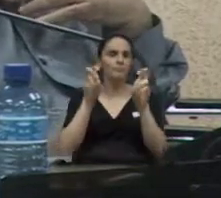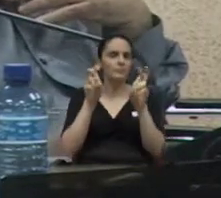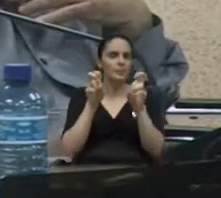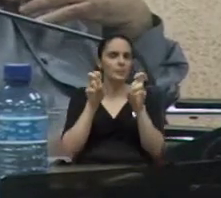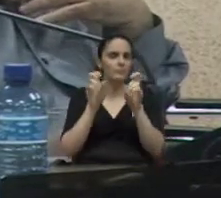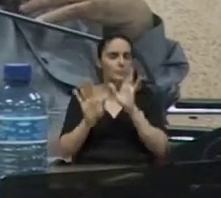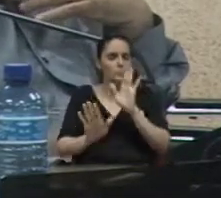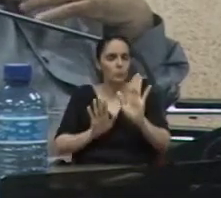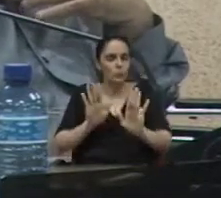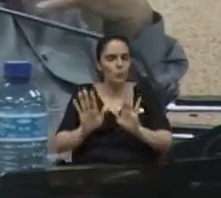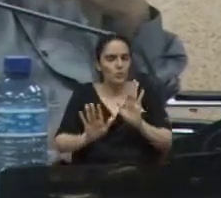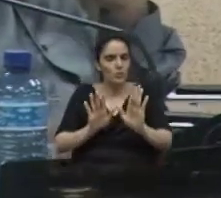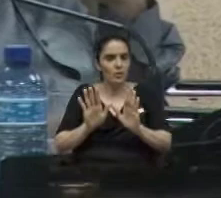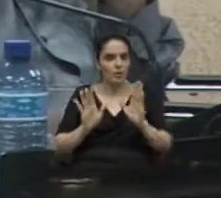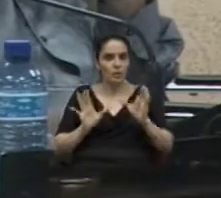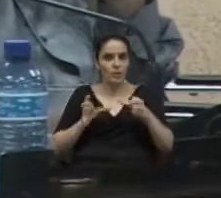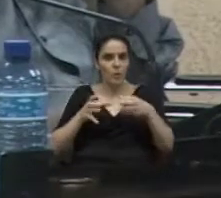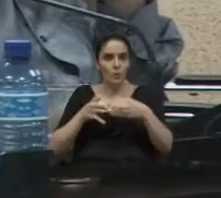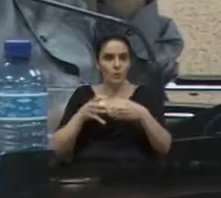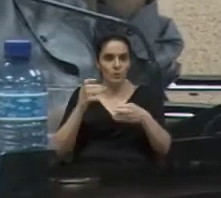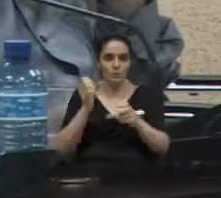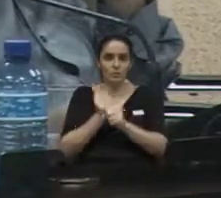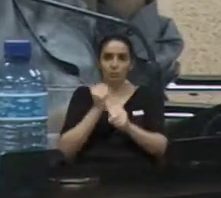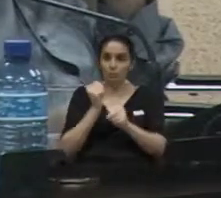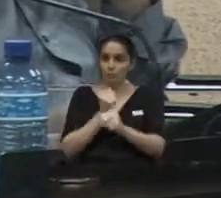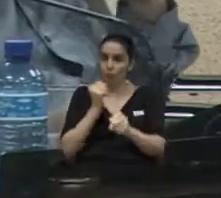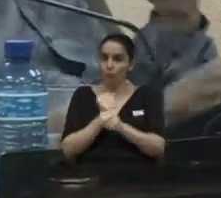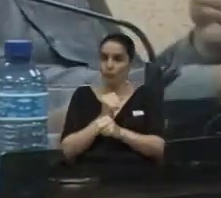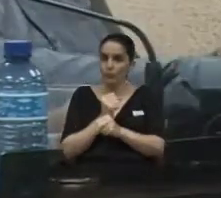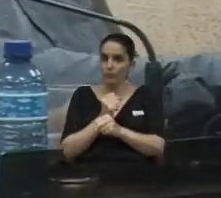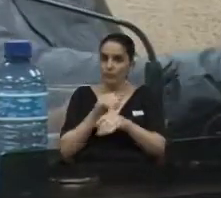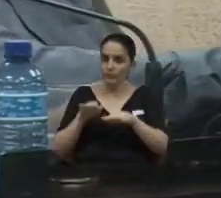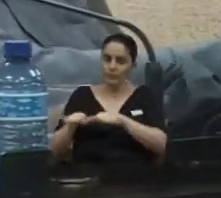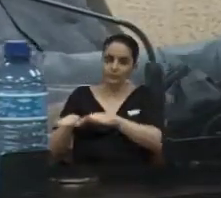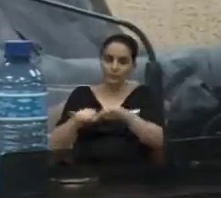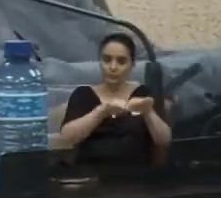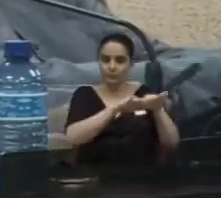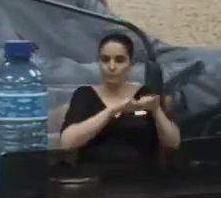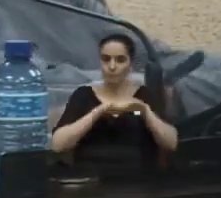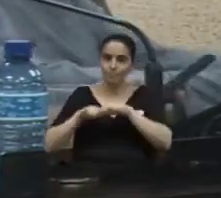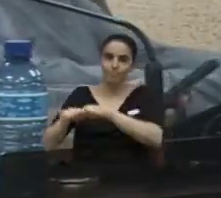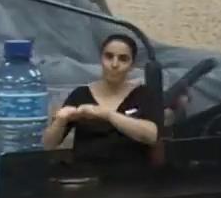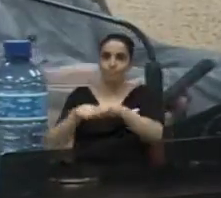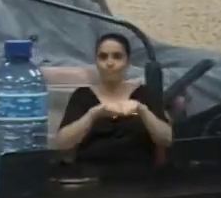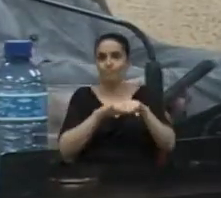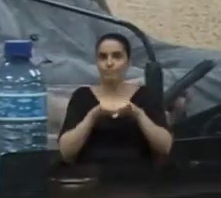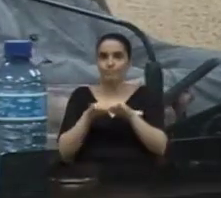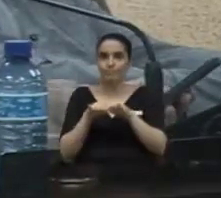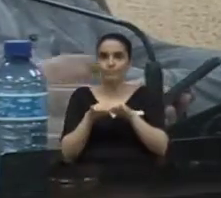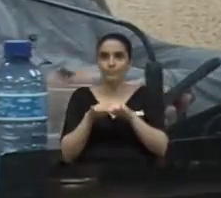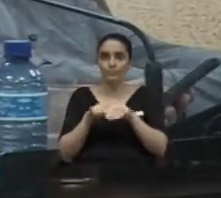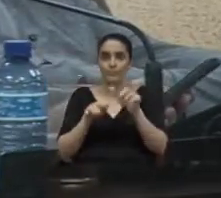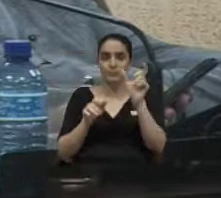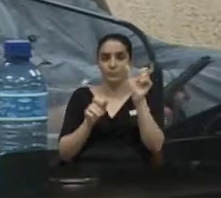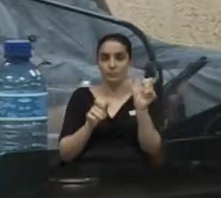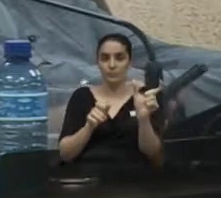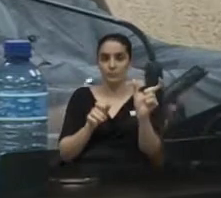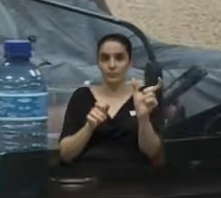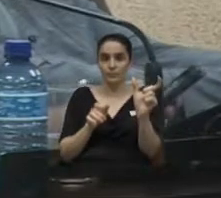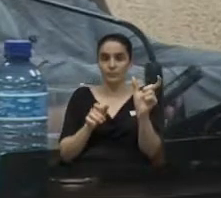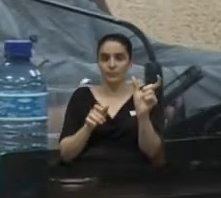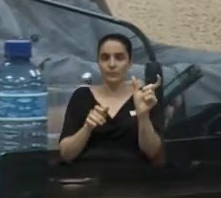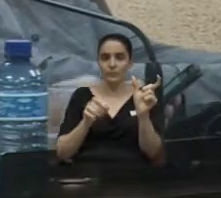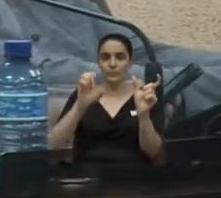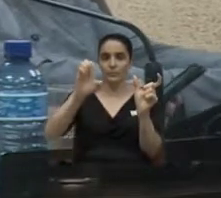comissão, e a comissão de obras, praticamente unanimidade, nas palavras que falou também a doutora